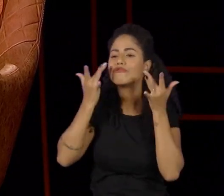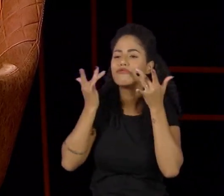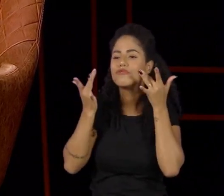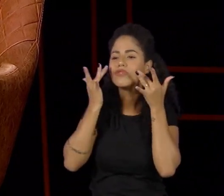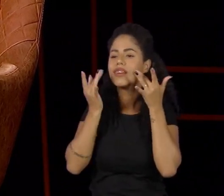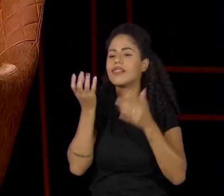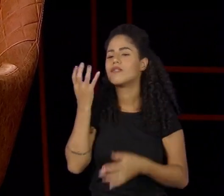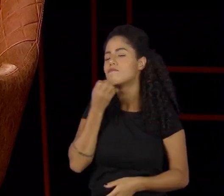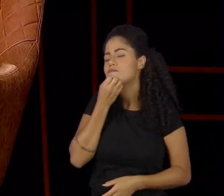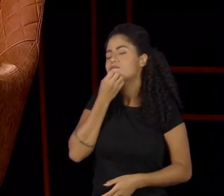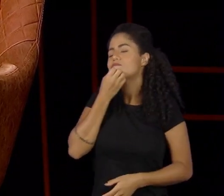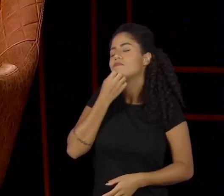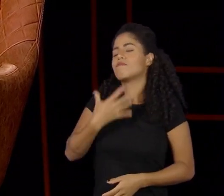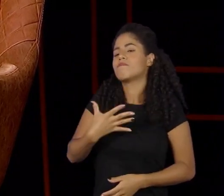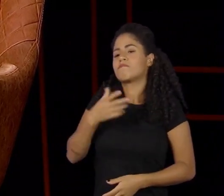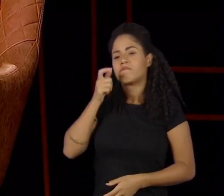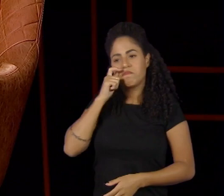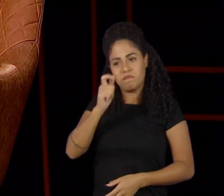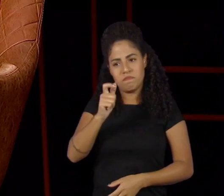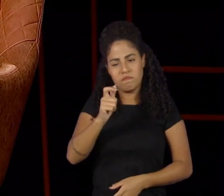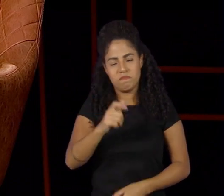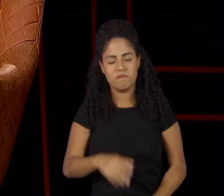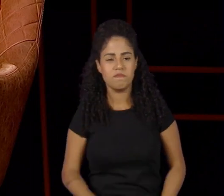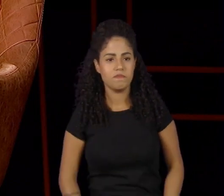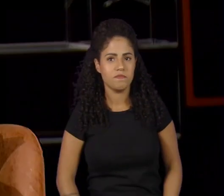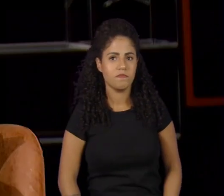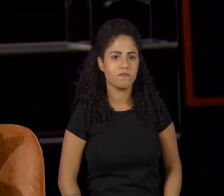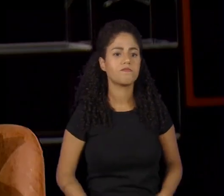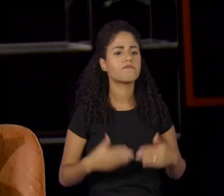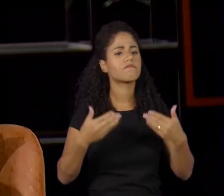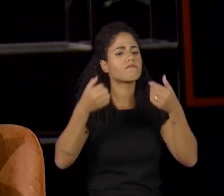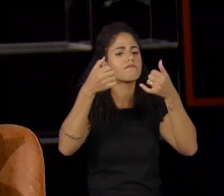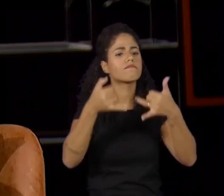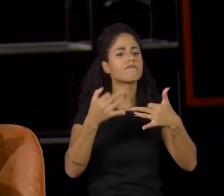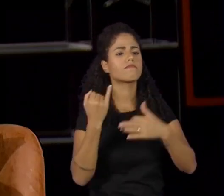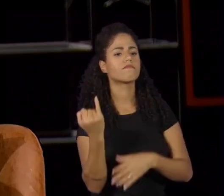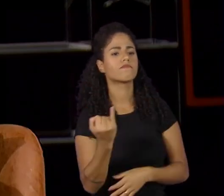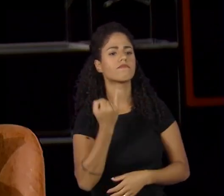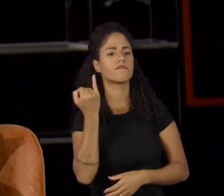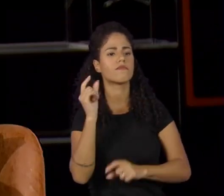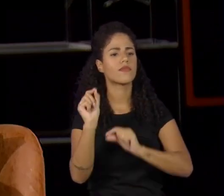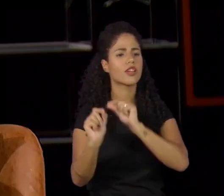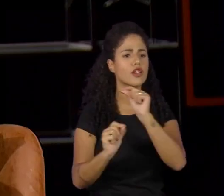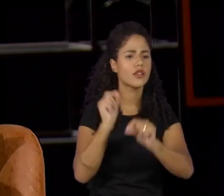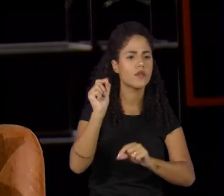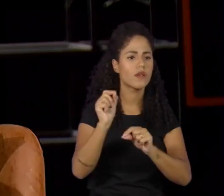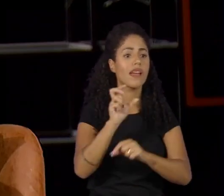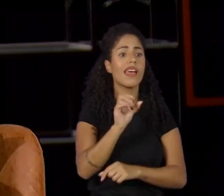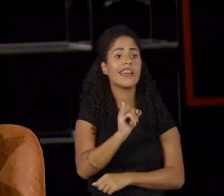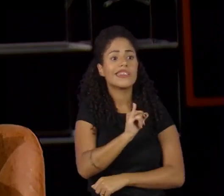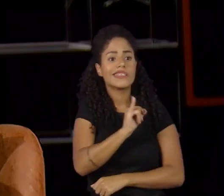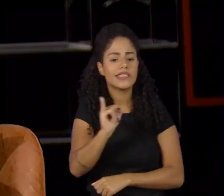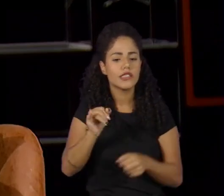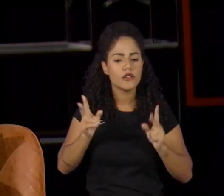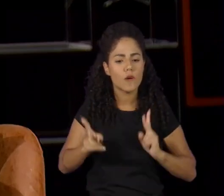porcamente se fazia teatro, era interessante. Agora, você estava falando, quer dizer, da importância que teria se houvesse uma continuidade dessa produção regional,